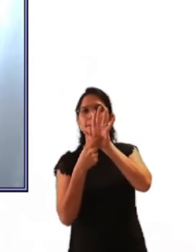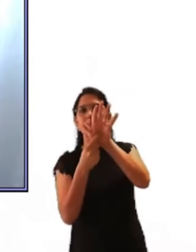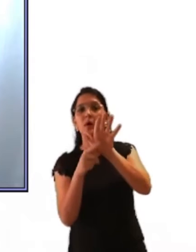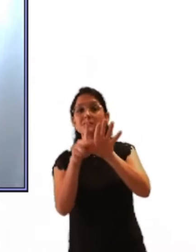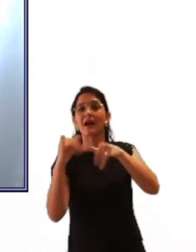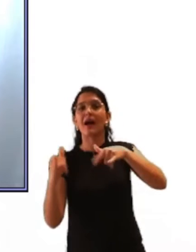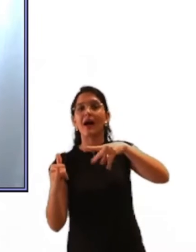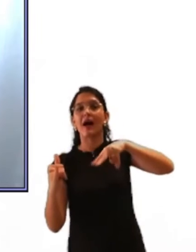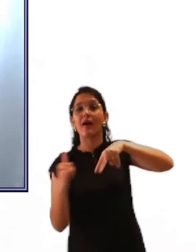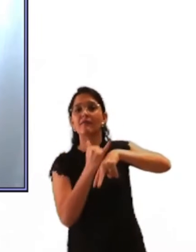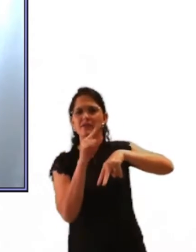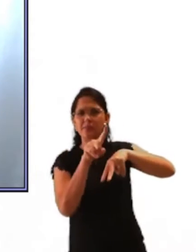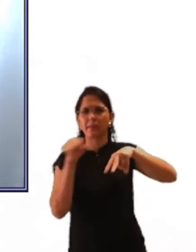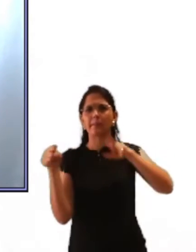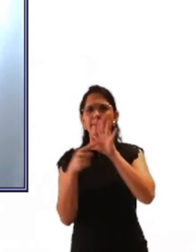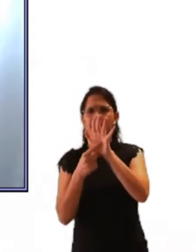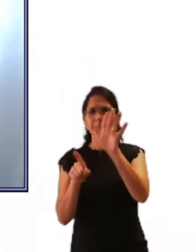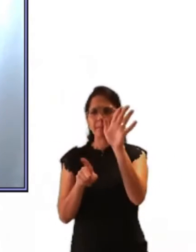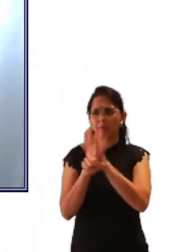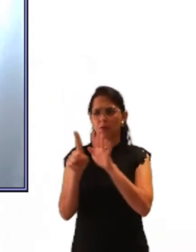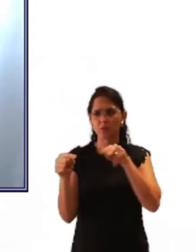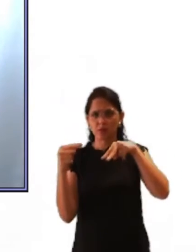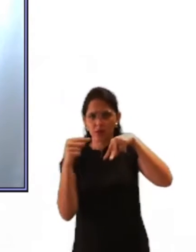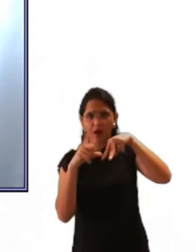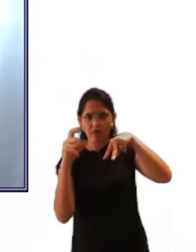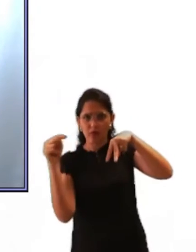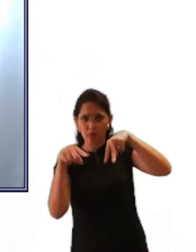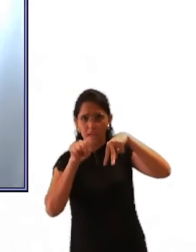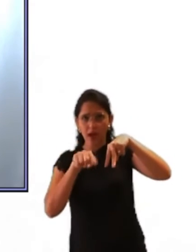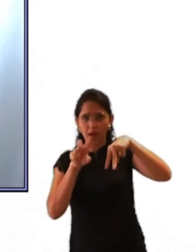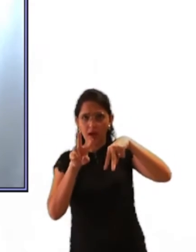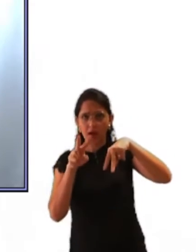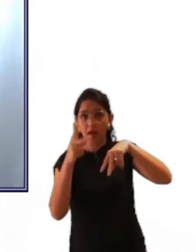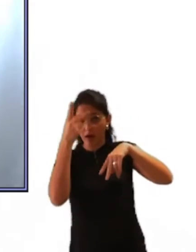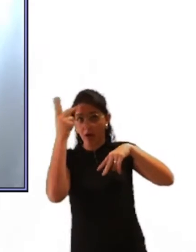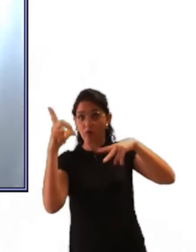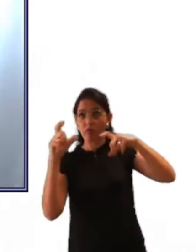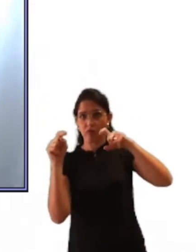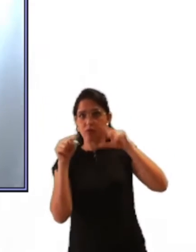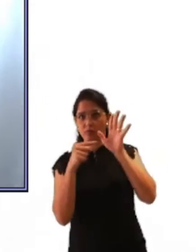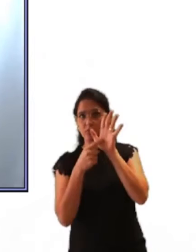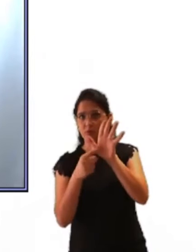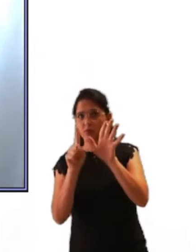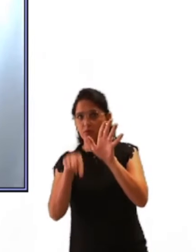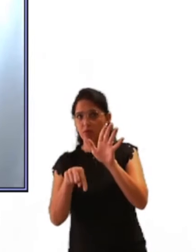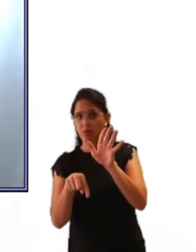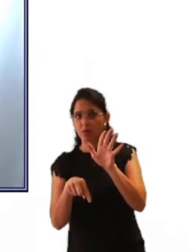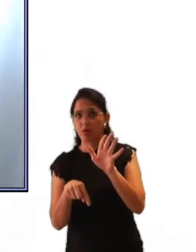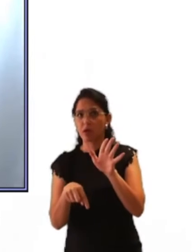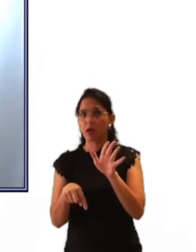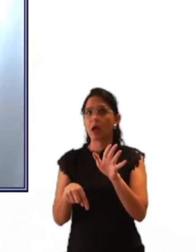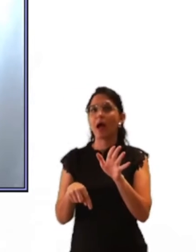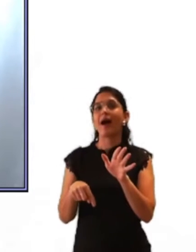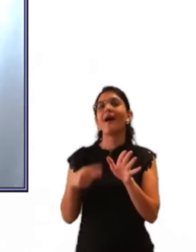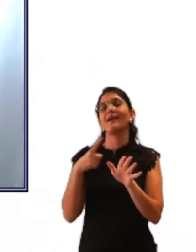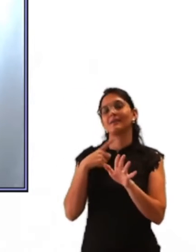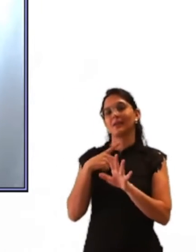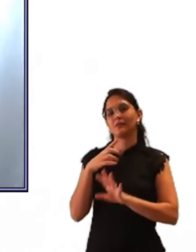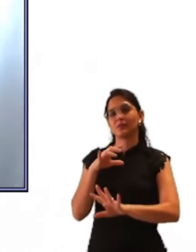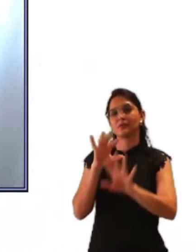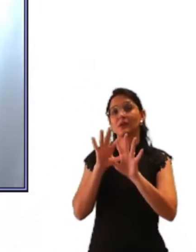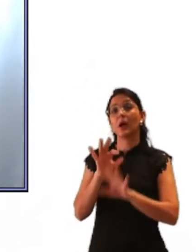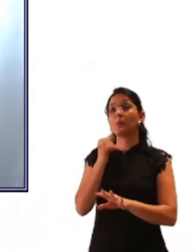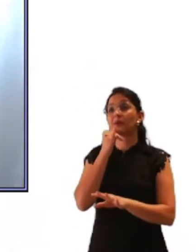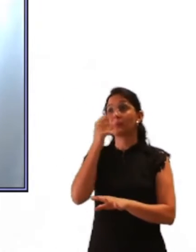tem um forte conteúdo de influência. A tendência da pessoa reconhecer